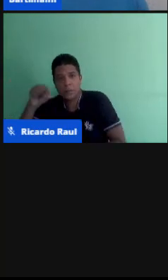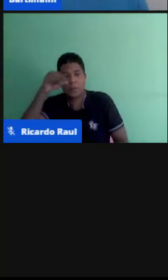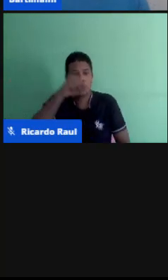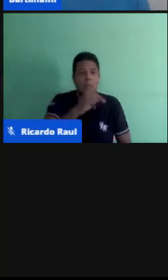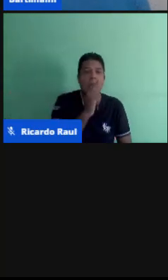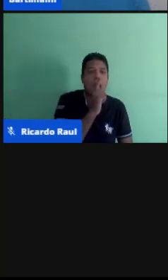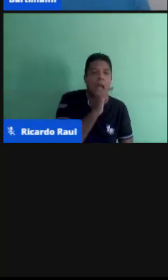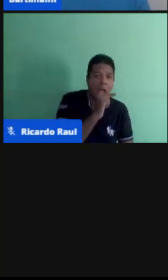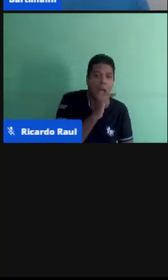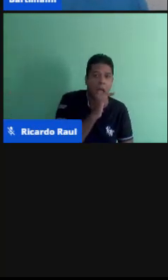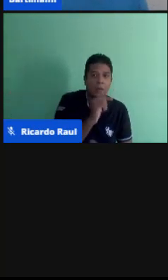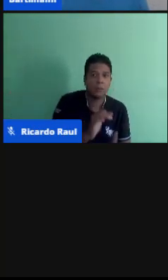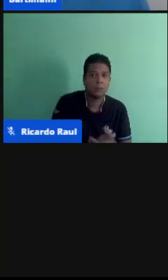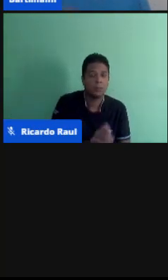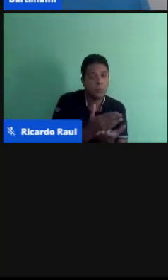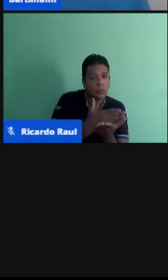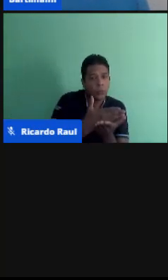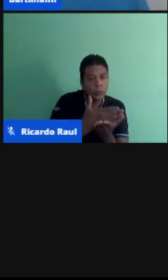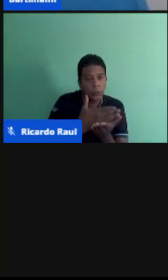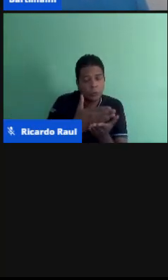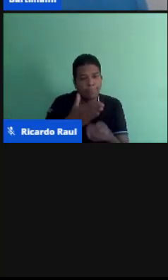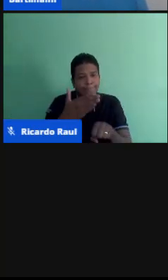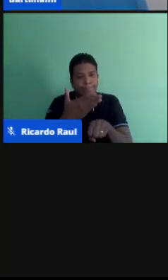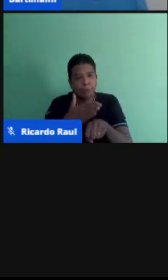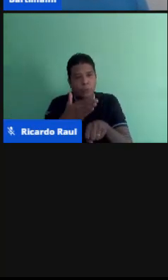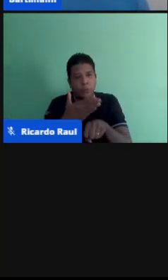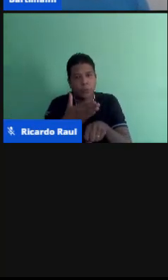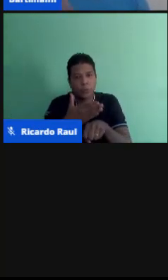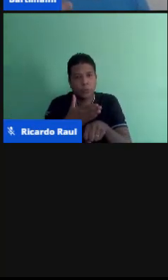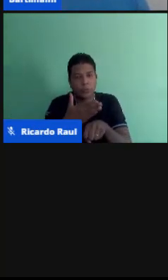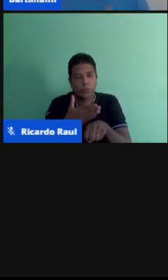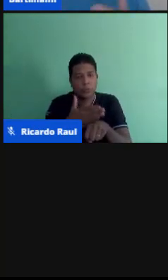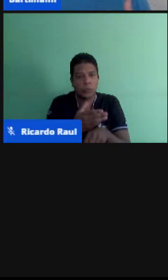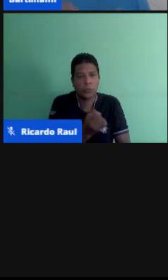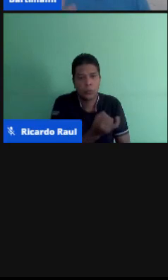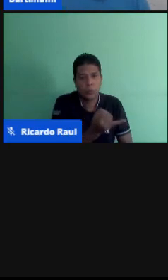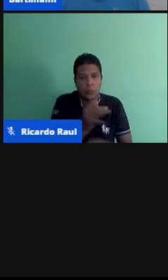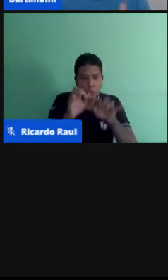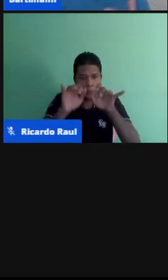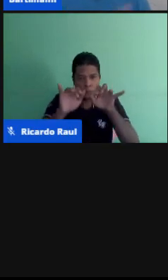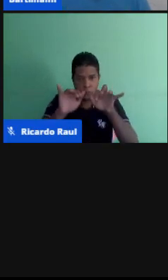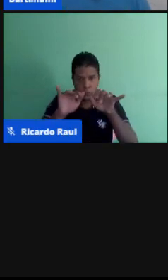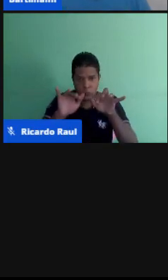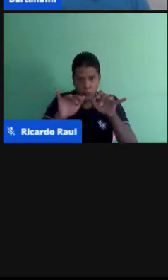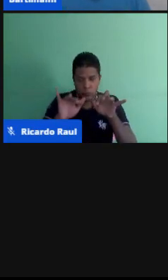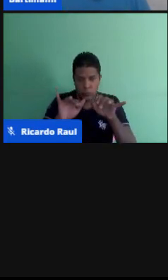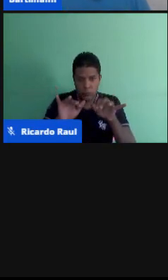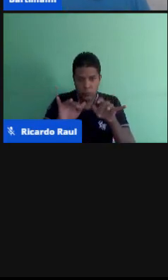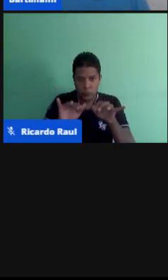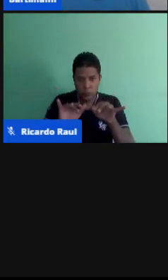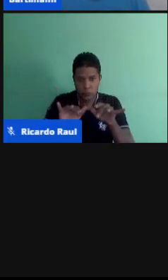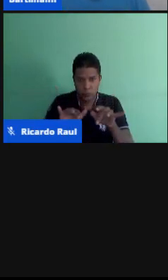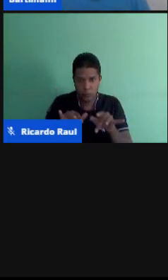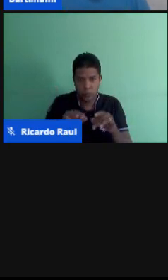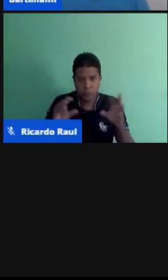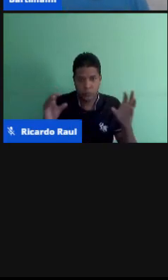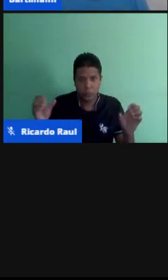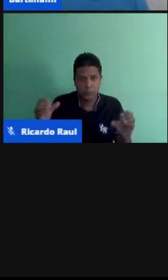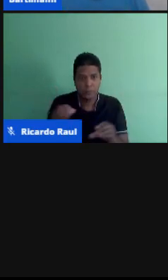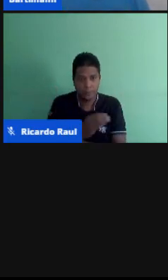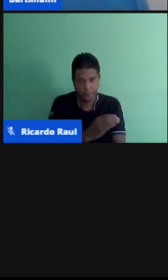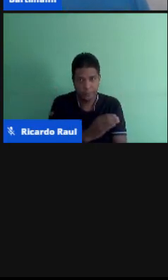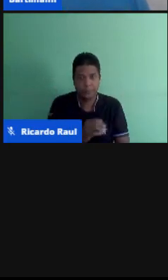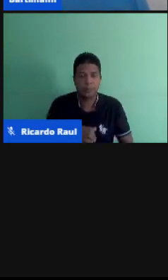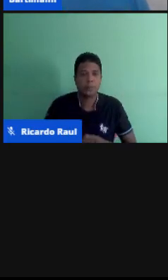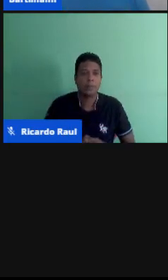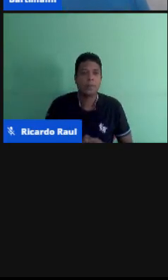Então, a partir do Random Forest, você vai treinar o algoritmo para que essa programação seja realizada de forma mais